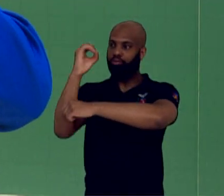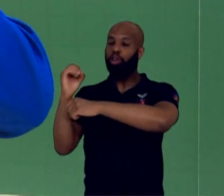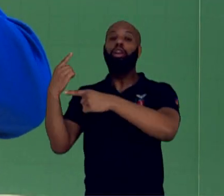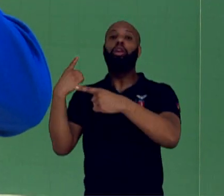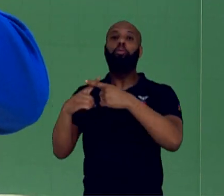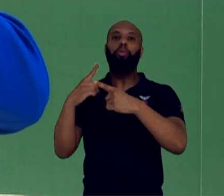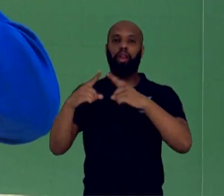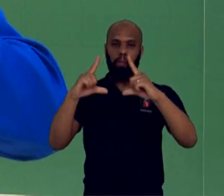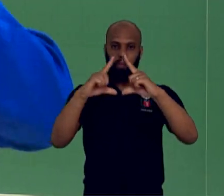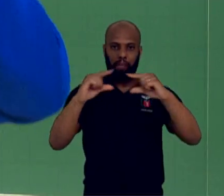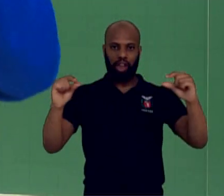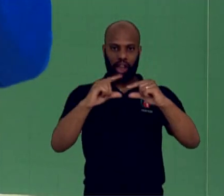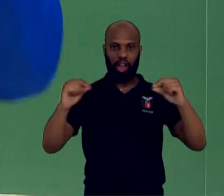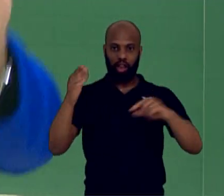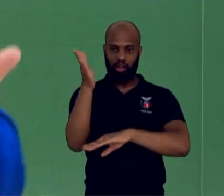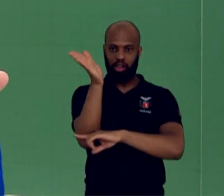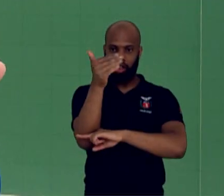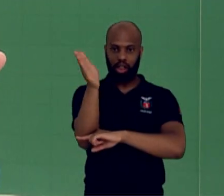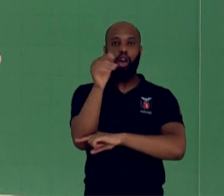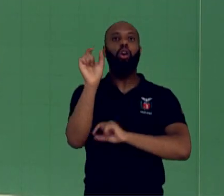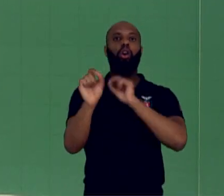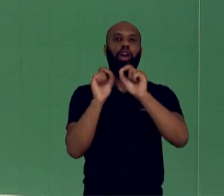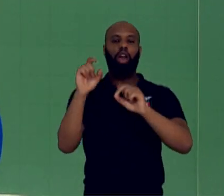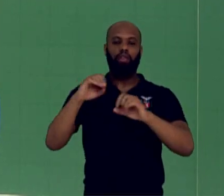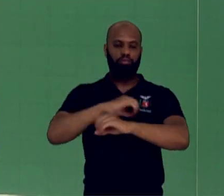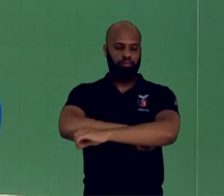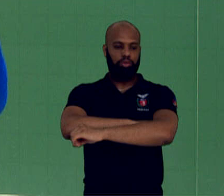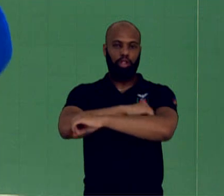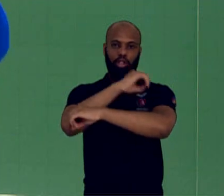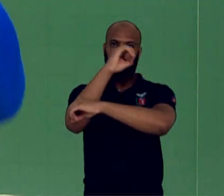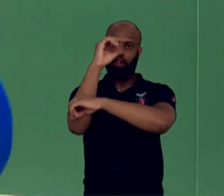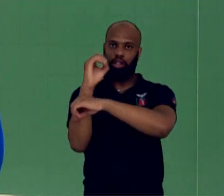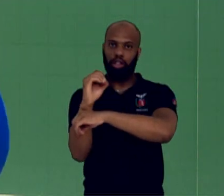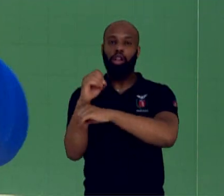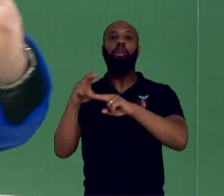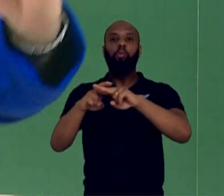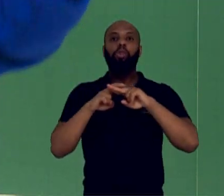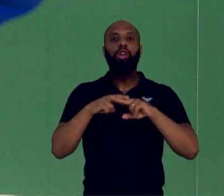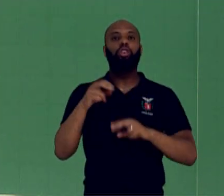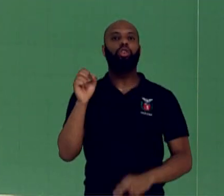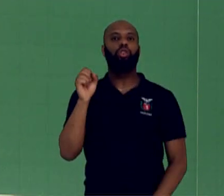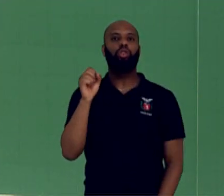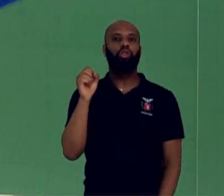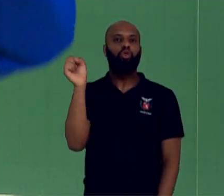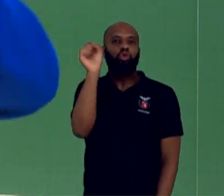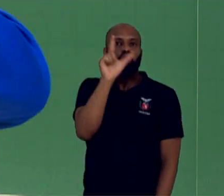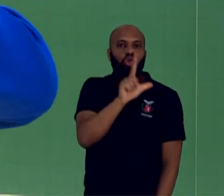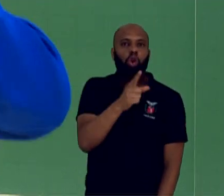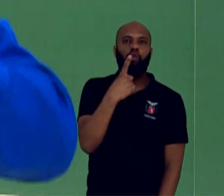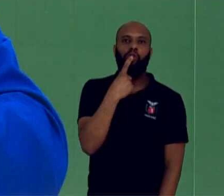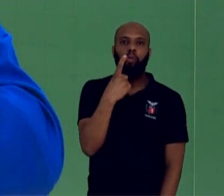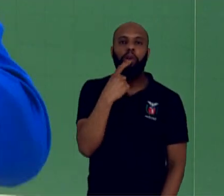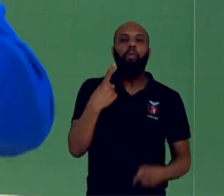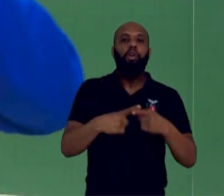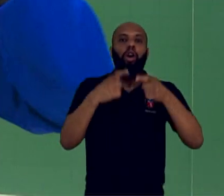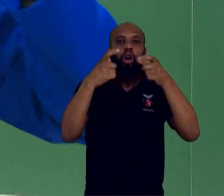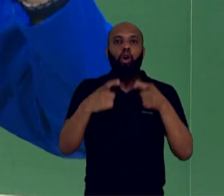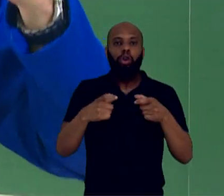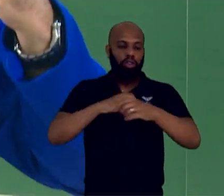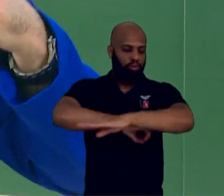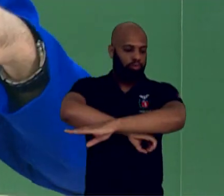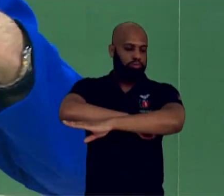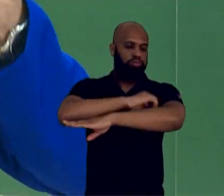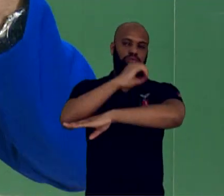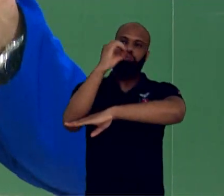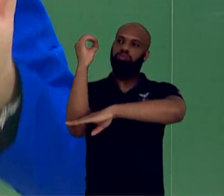a imagem, a representação do sol nascendo, né? Então, por isso que é um sol vermelho, quando o sol nasce. É por essa característica, diz